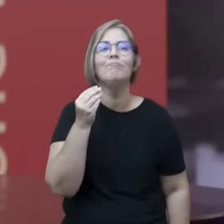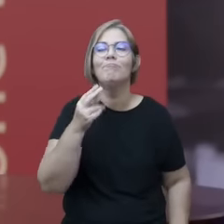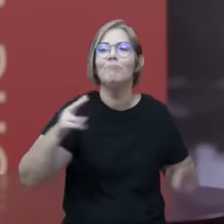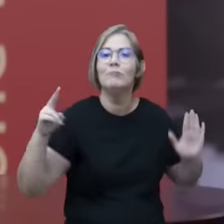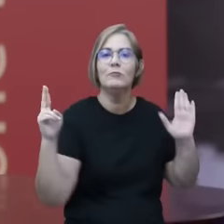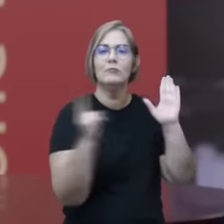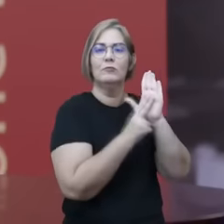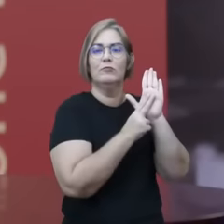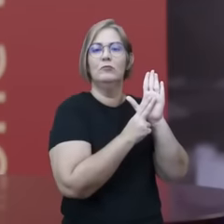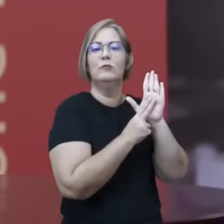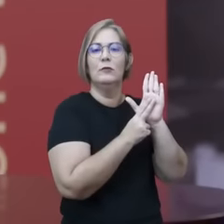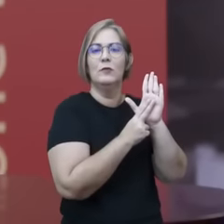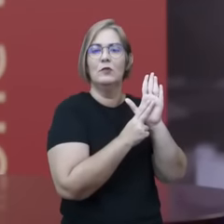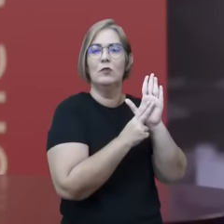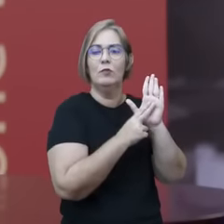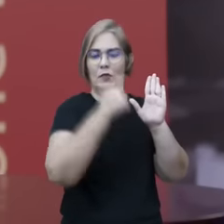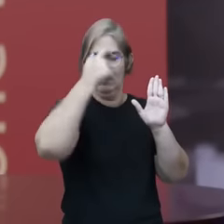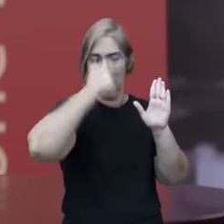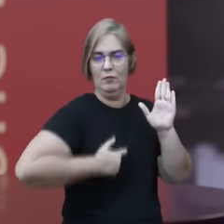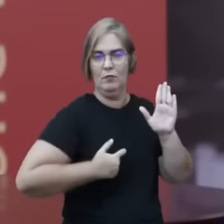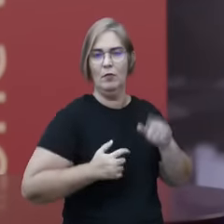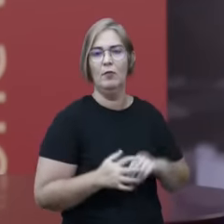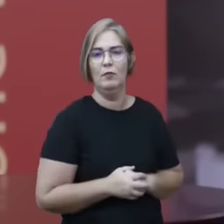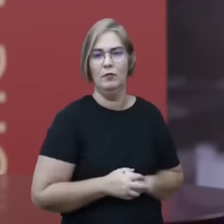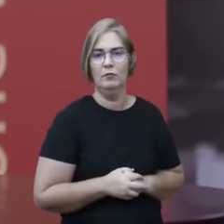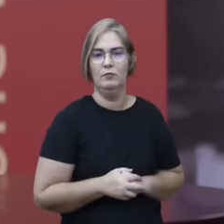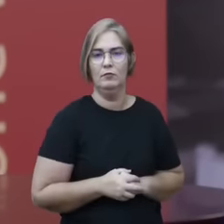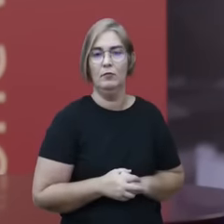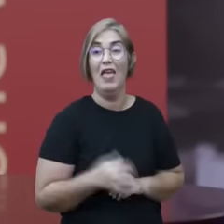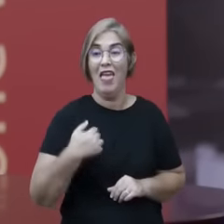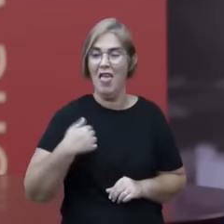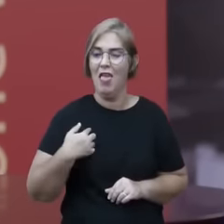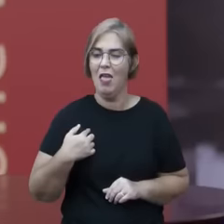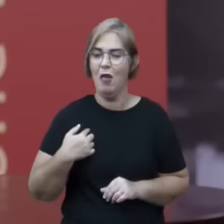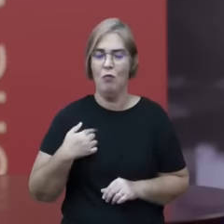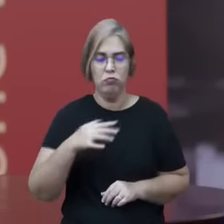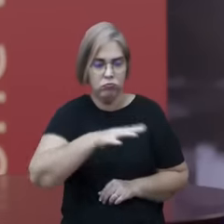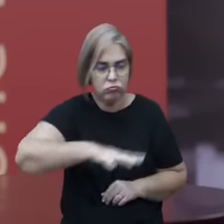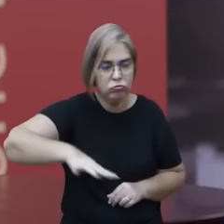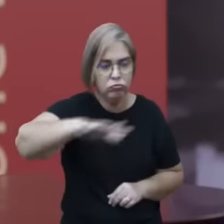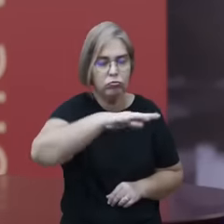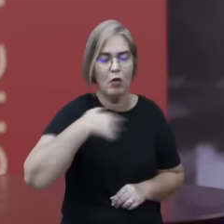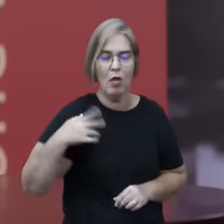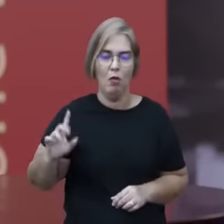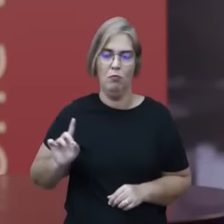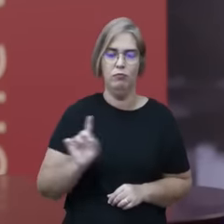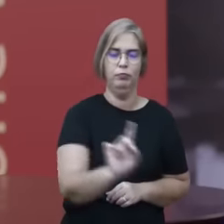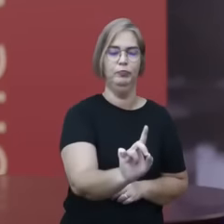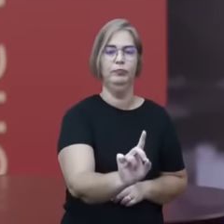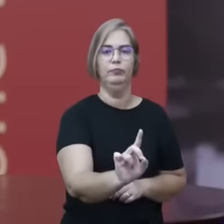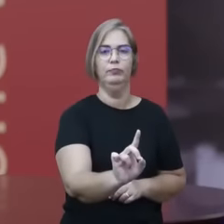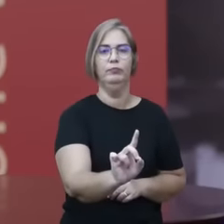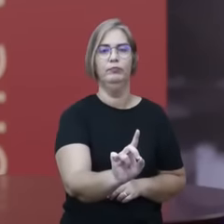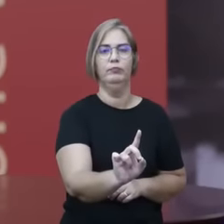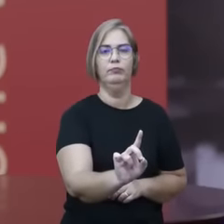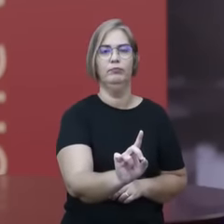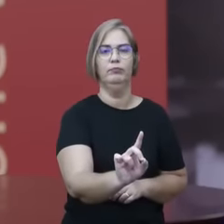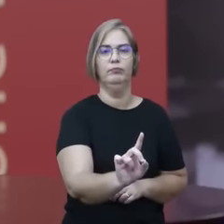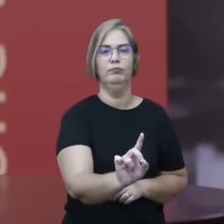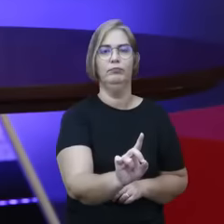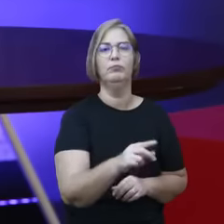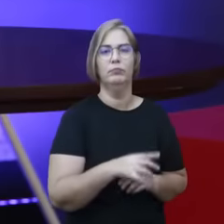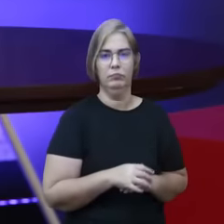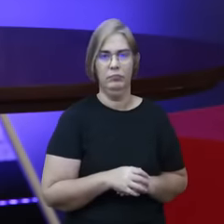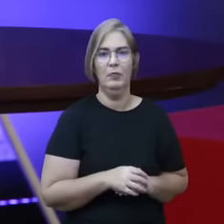como, né, então eu me coloco diante dos outros a partir de certa de certo reconhecimento,